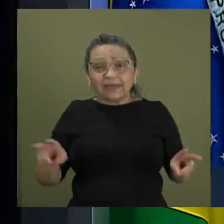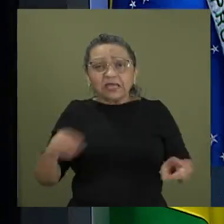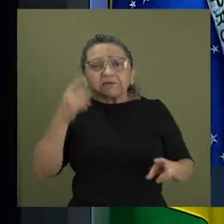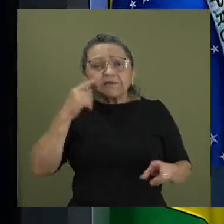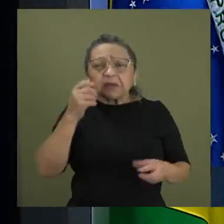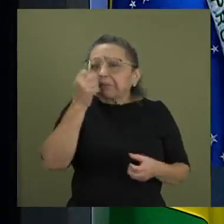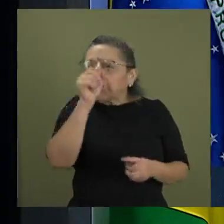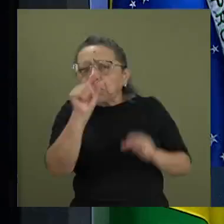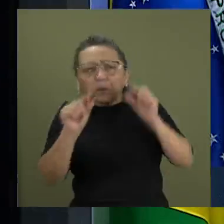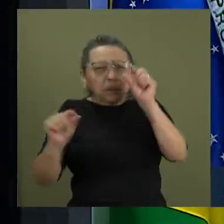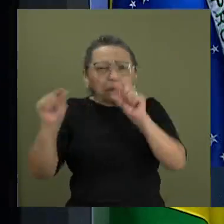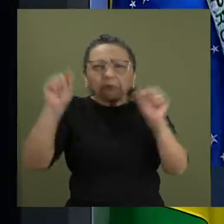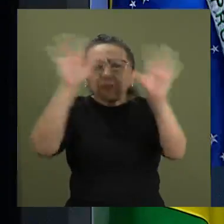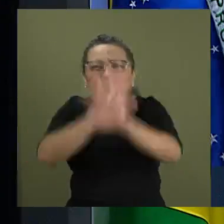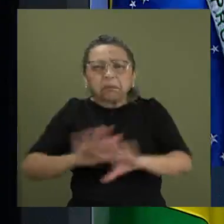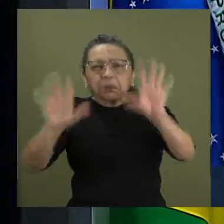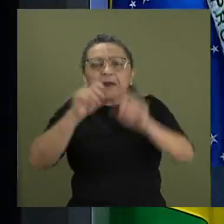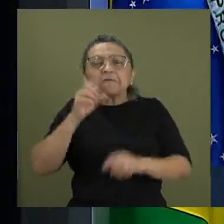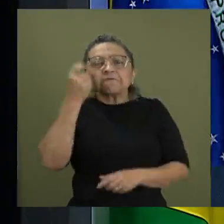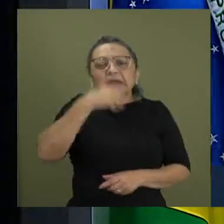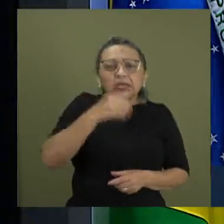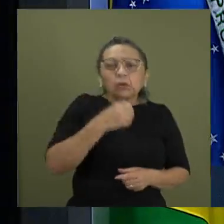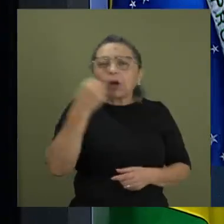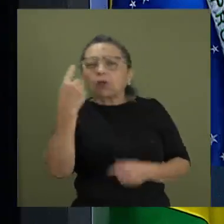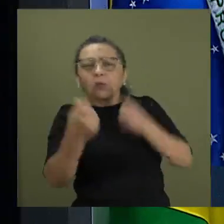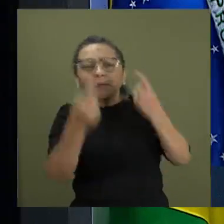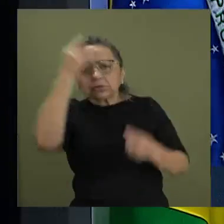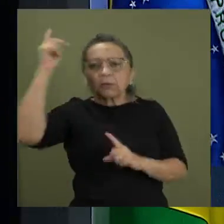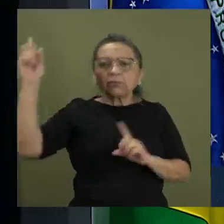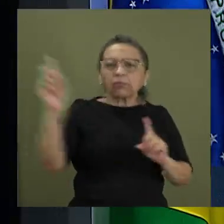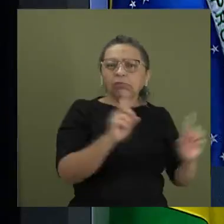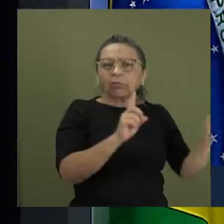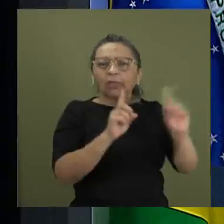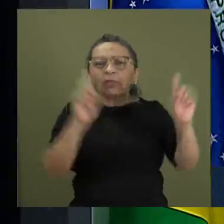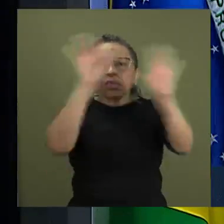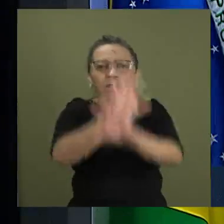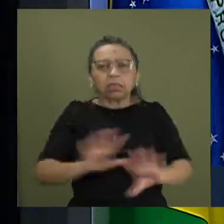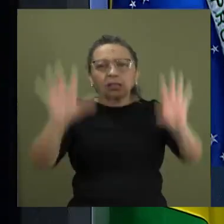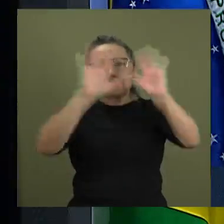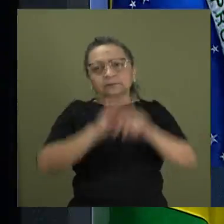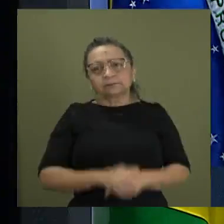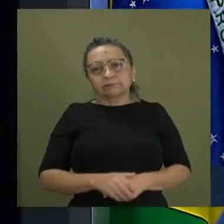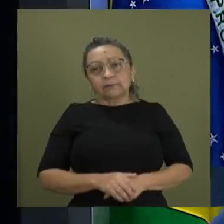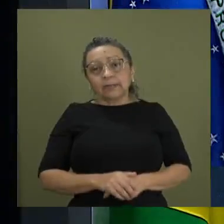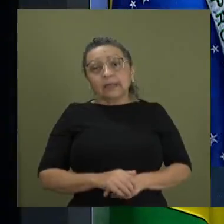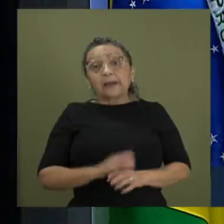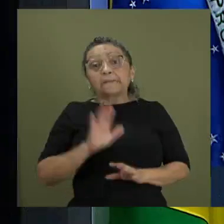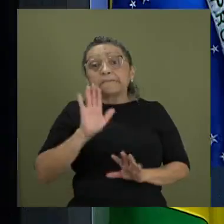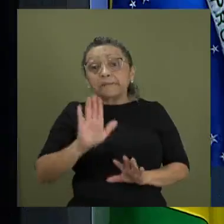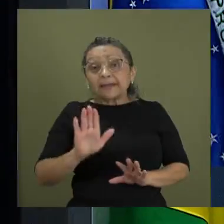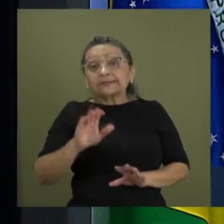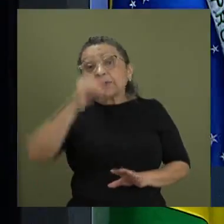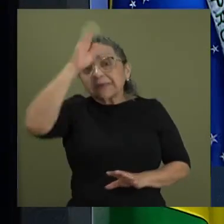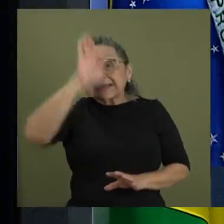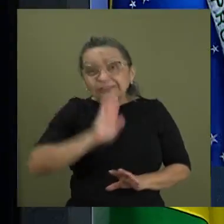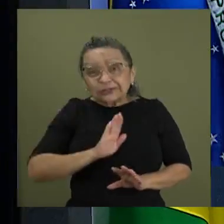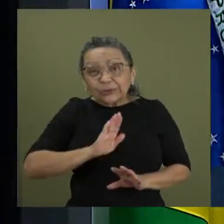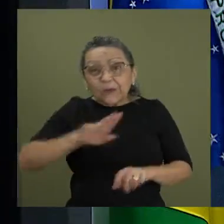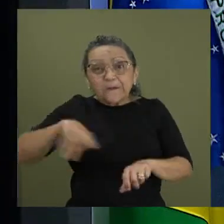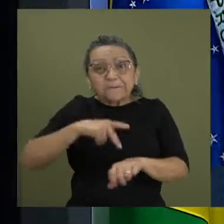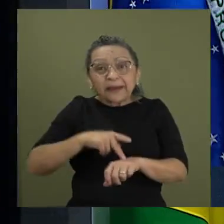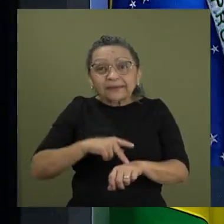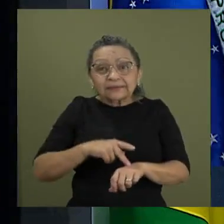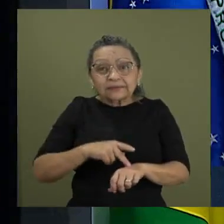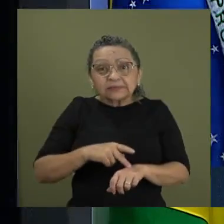silhueta de alguém aqui, vai ver alguma pessoa passando e tal. O que nós estamos vendo hoje no Brasil é